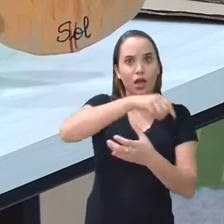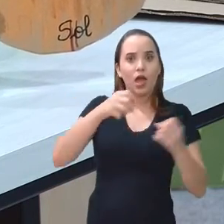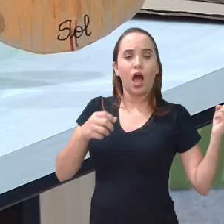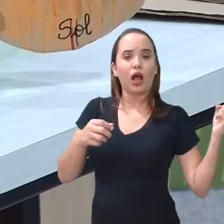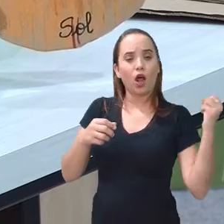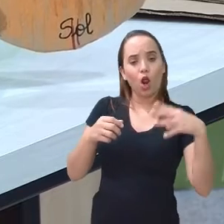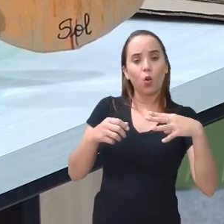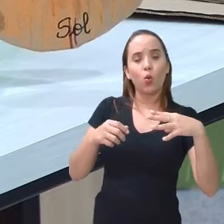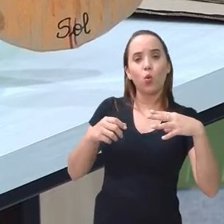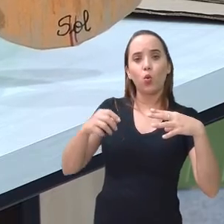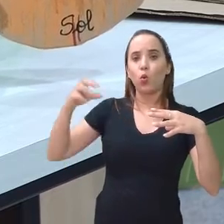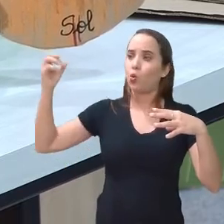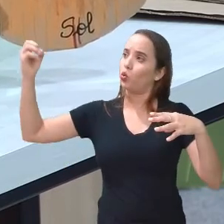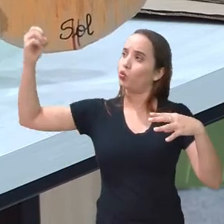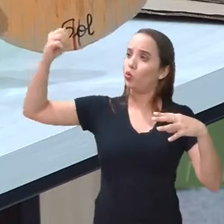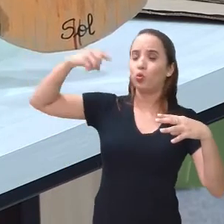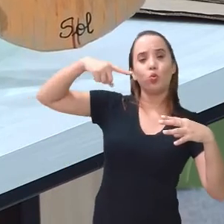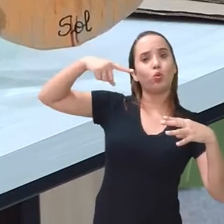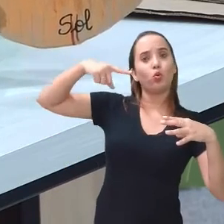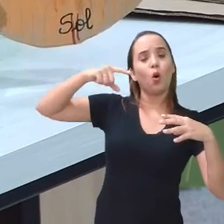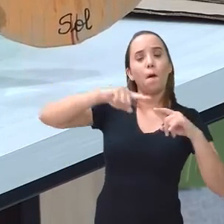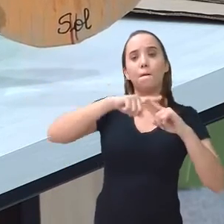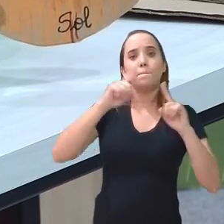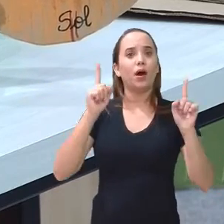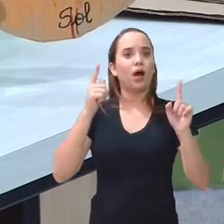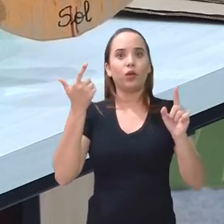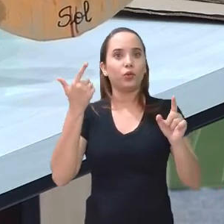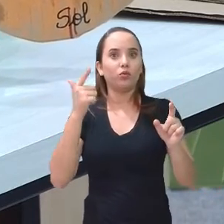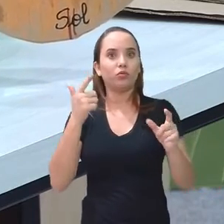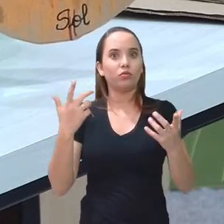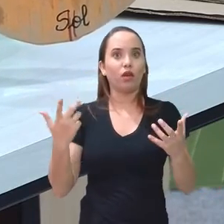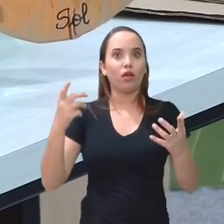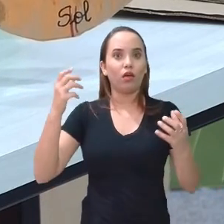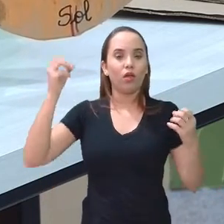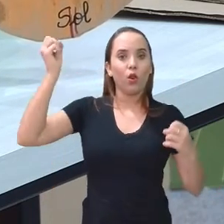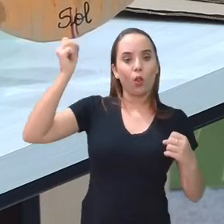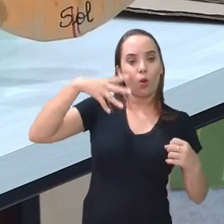quê? Porque a terra ficou no meio. Então, nesse momento,